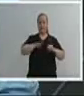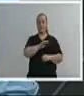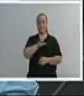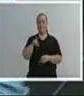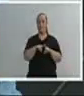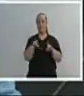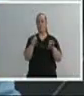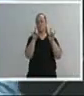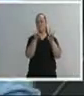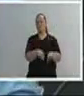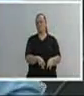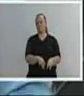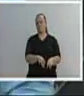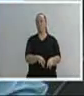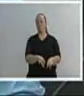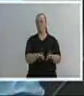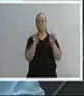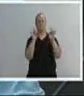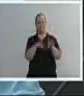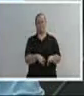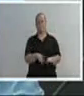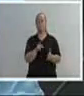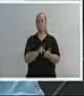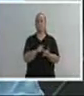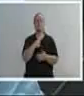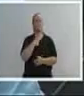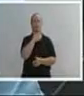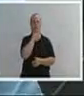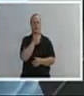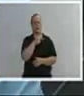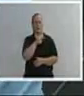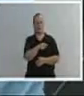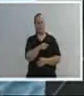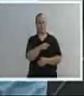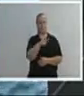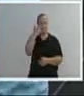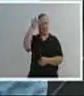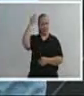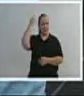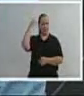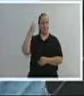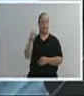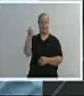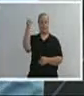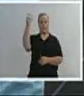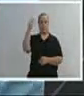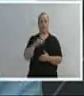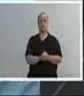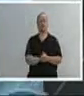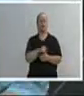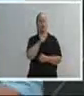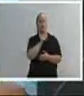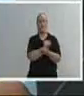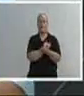inclusive, colocou, eu acho que o vereador Ivanatz que sempre viaja para o exterior, para os Estados Unidos. Nos Estados